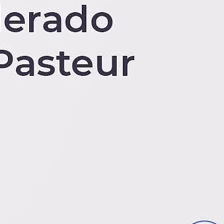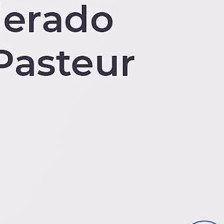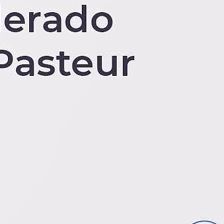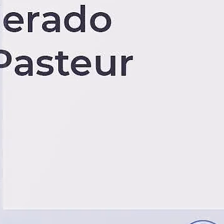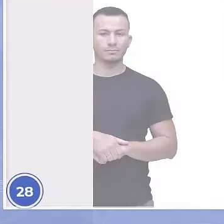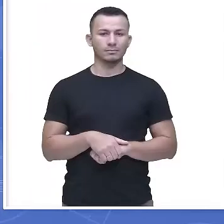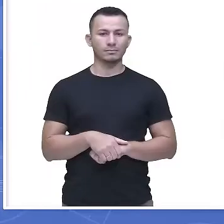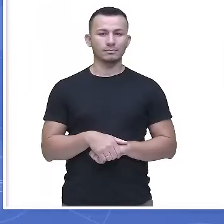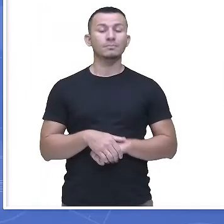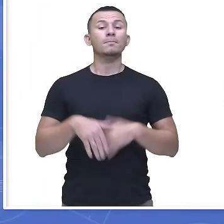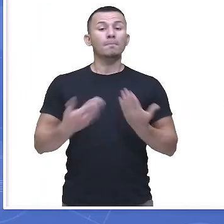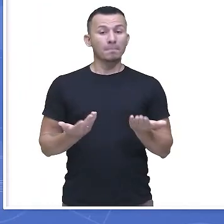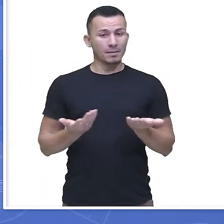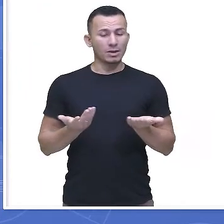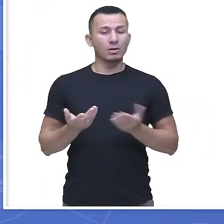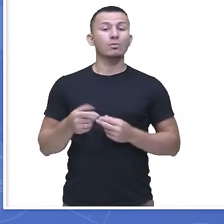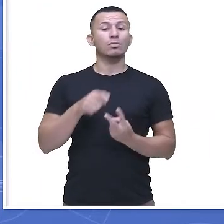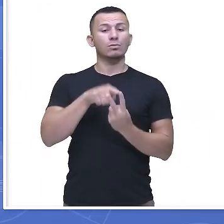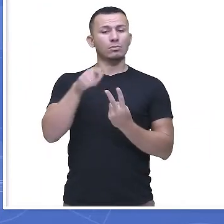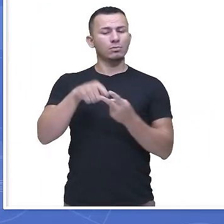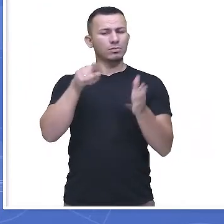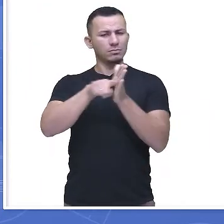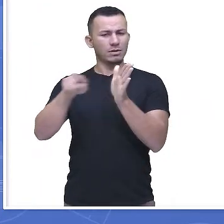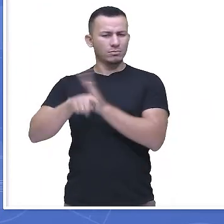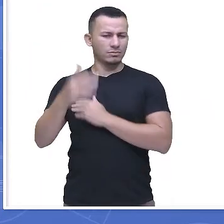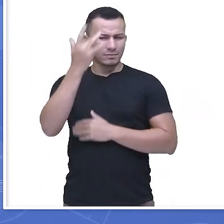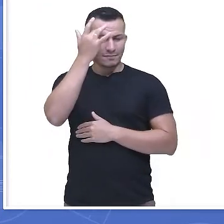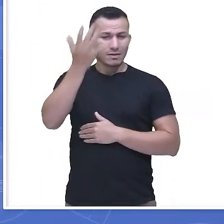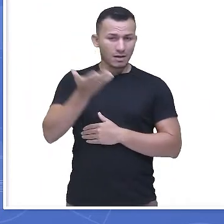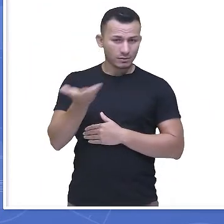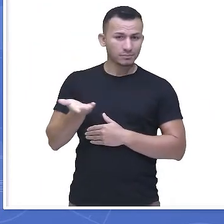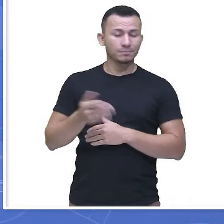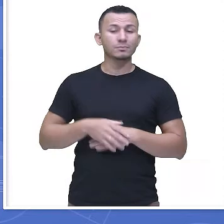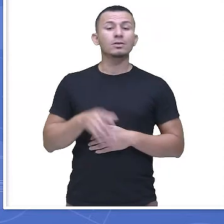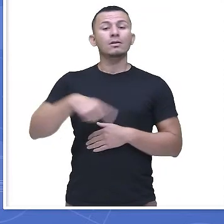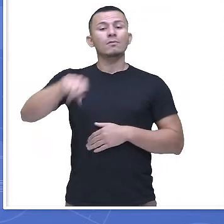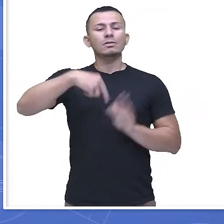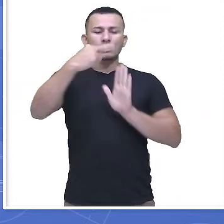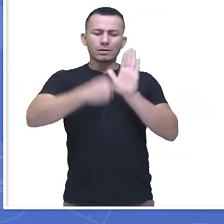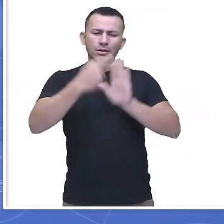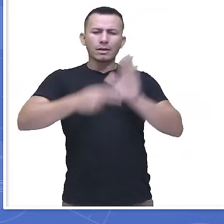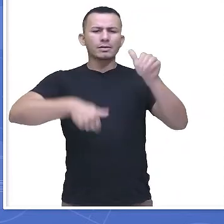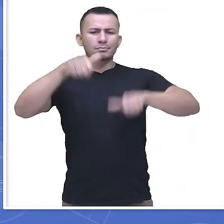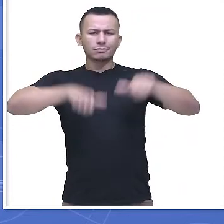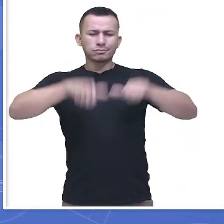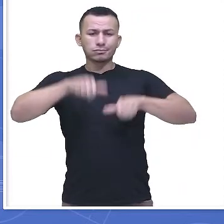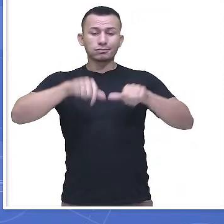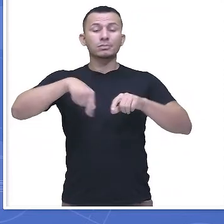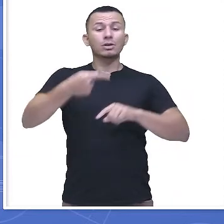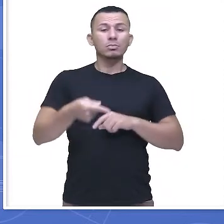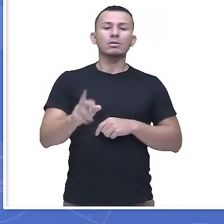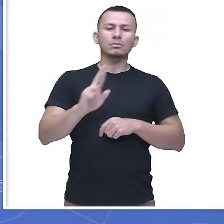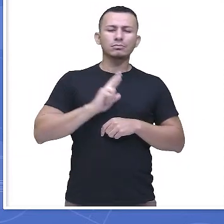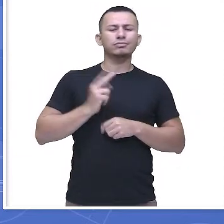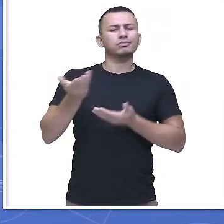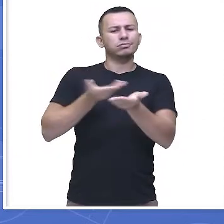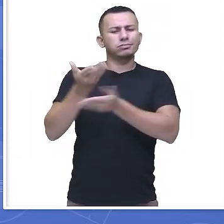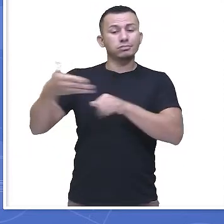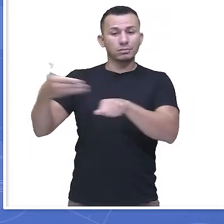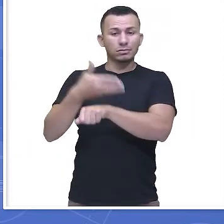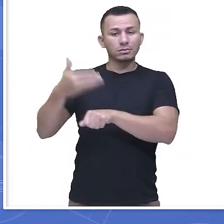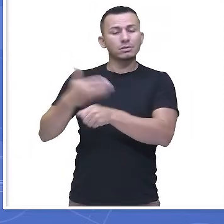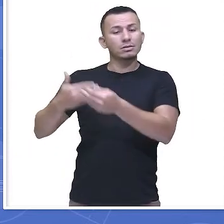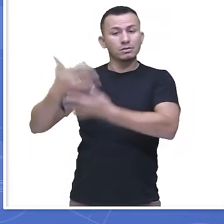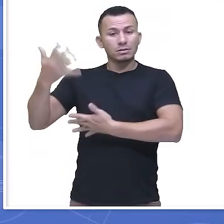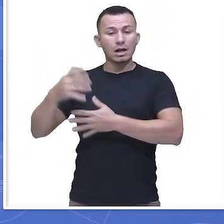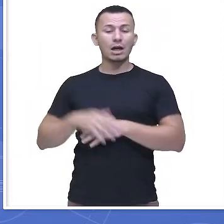Então, o primeiro ano são 2 questões bem facinhas. Analisem, respondam, participem lá no chat. Coloca assim,